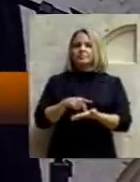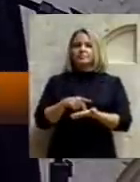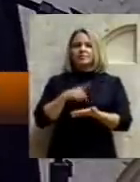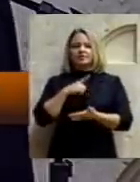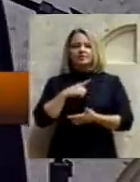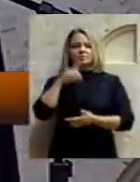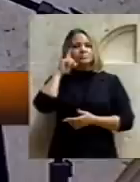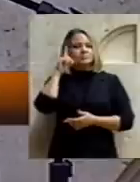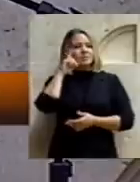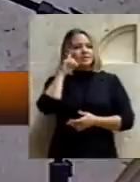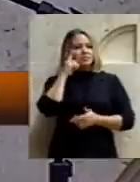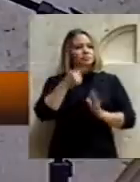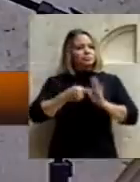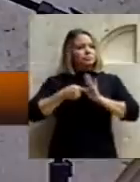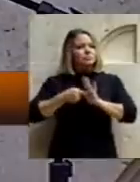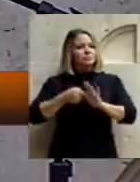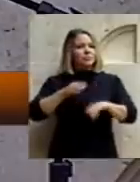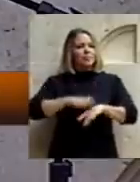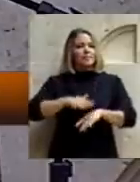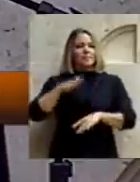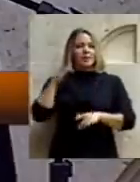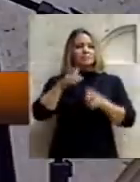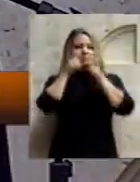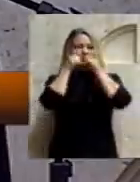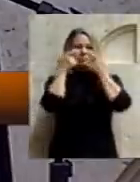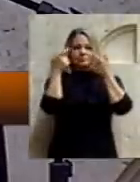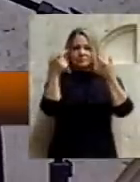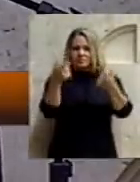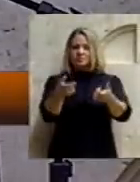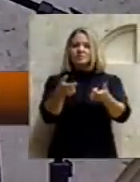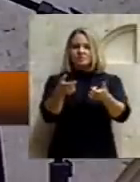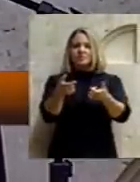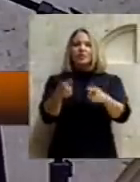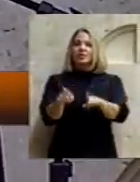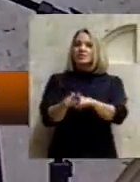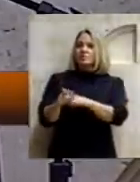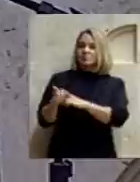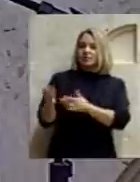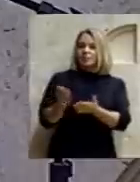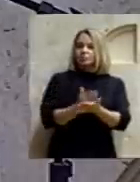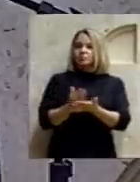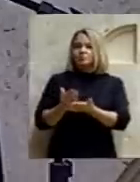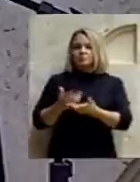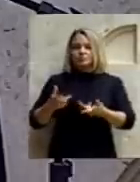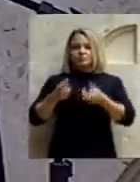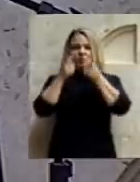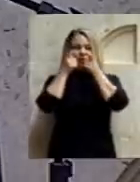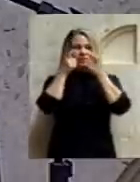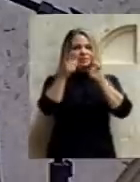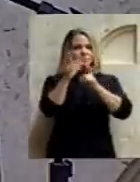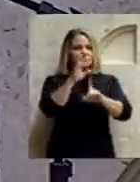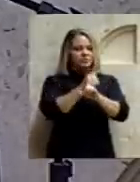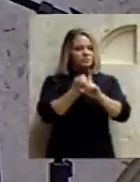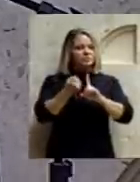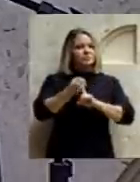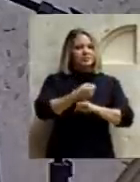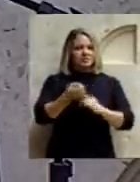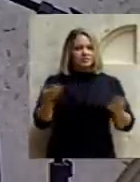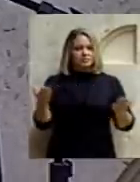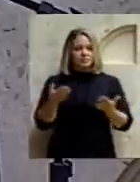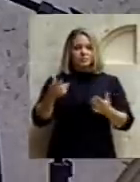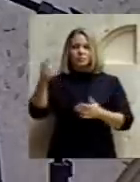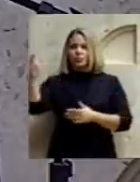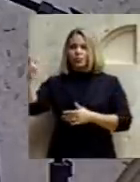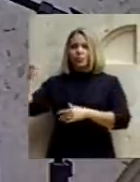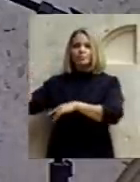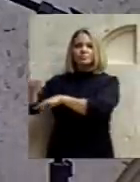submetidas cada vez mais à observação e ao escrutínio atento da sociedade, de